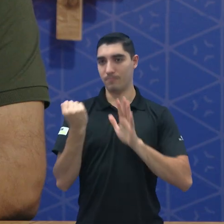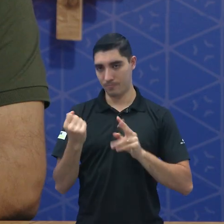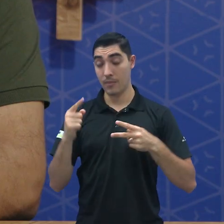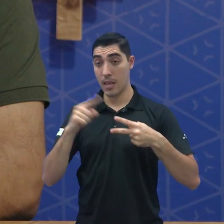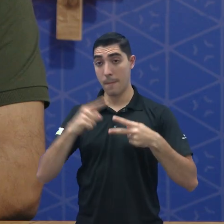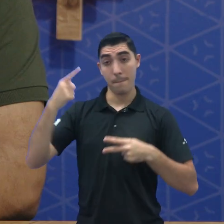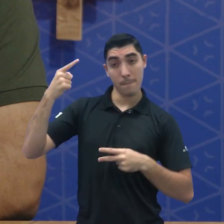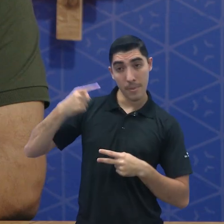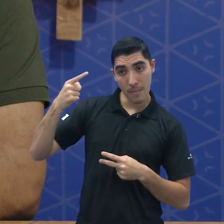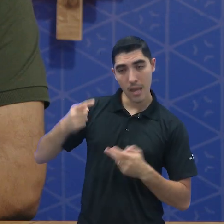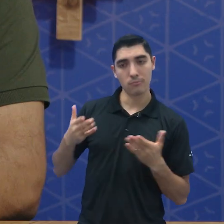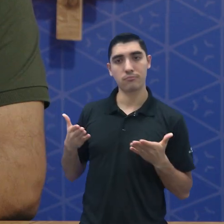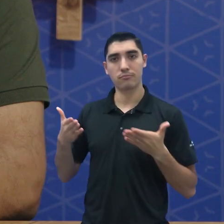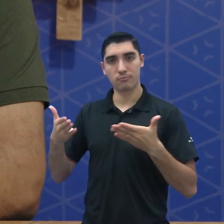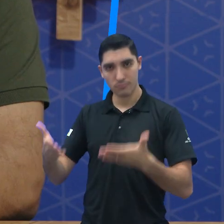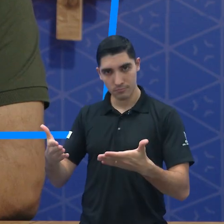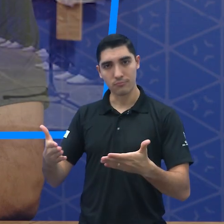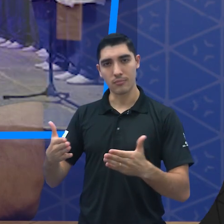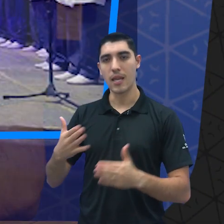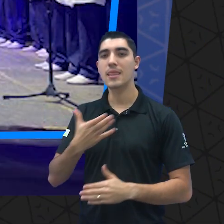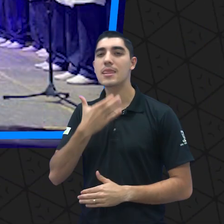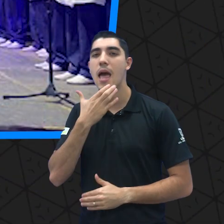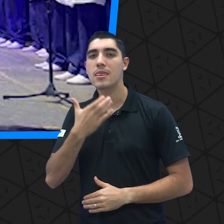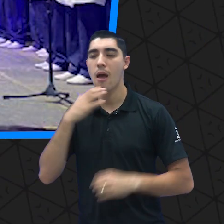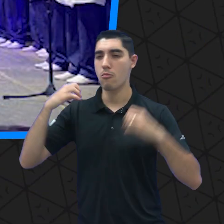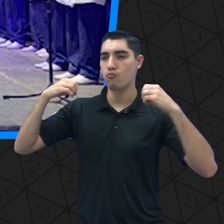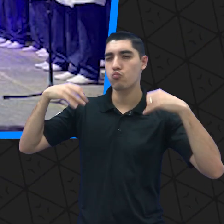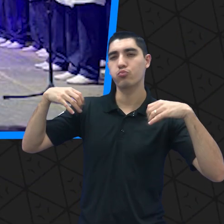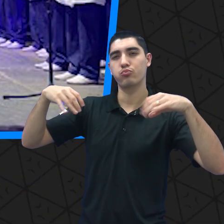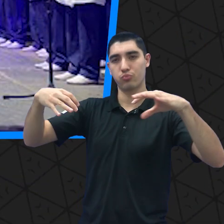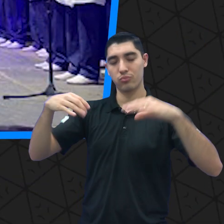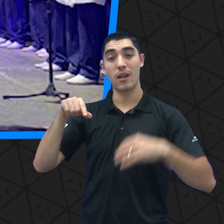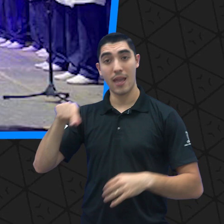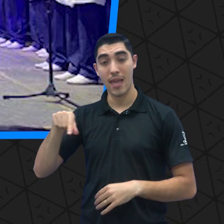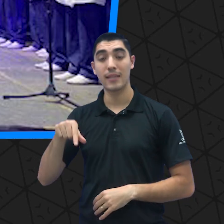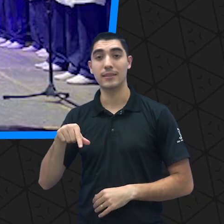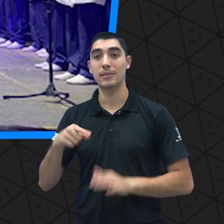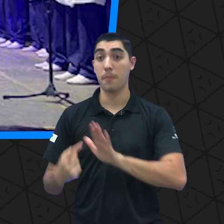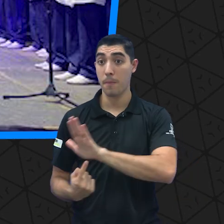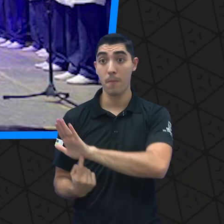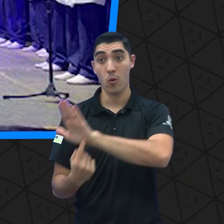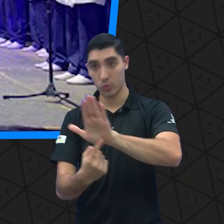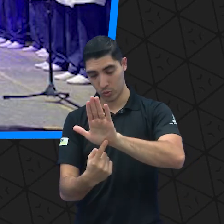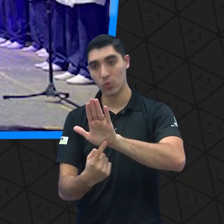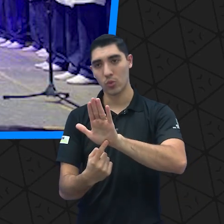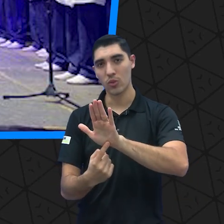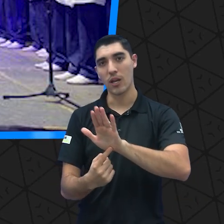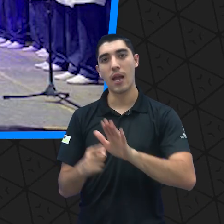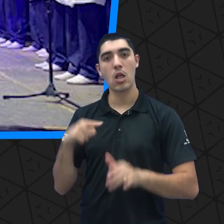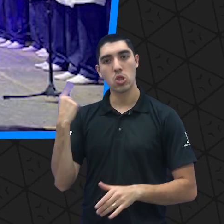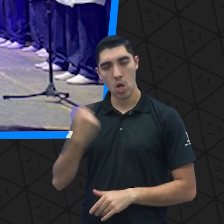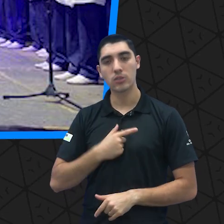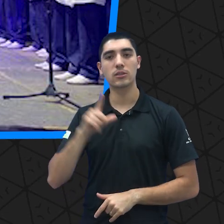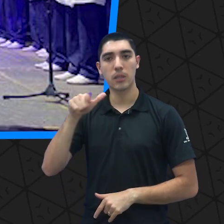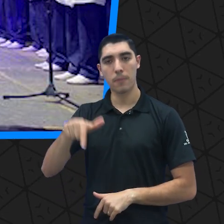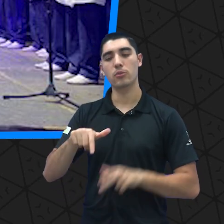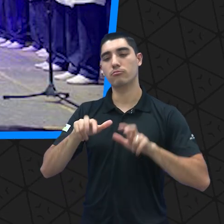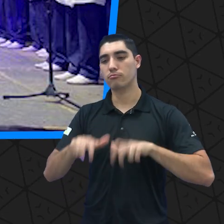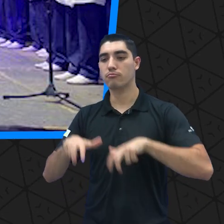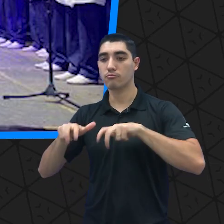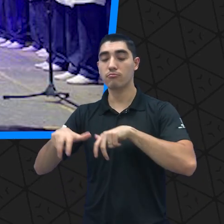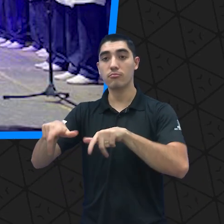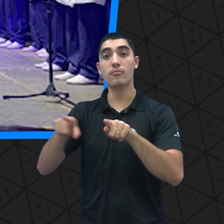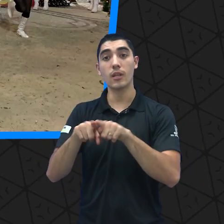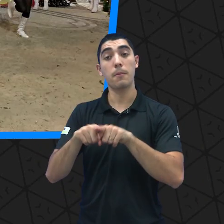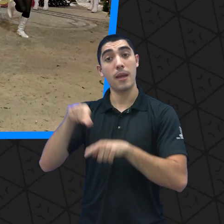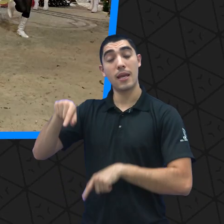primeira vez que nós tocamos no Natal Iluminado, daí após o Natal Iluminado nós saímos em caminhada e